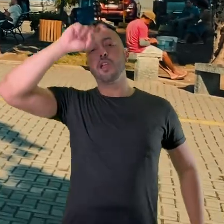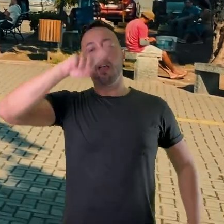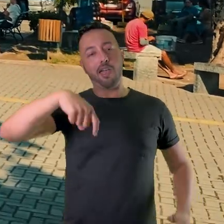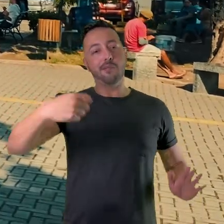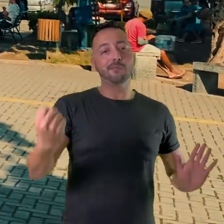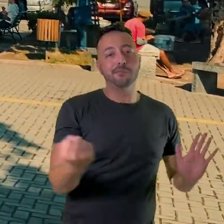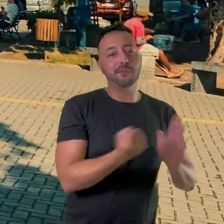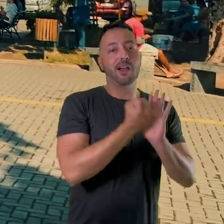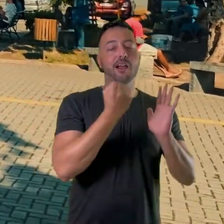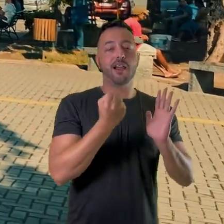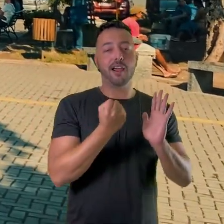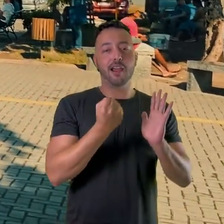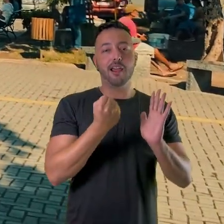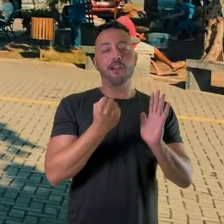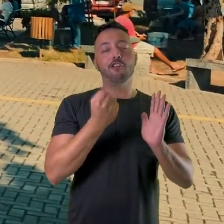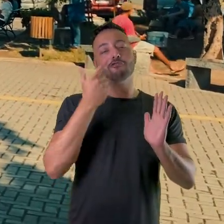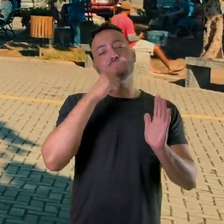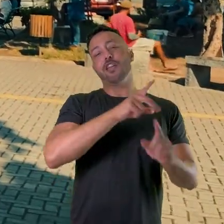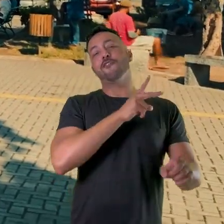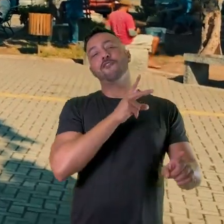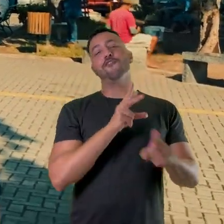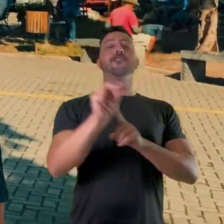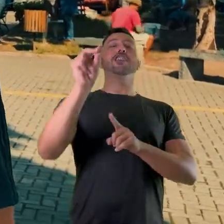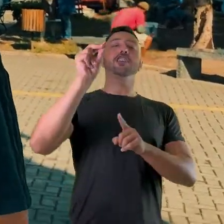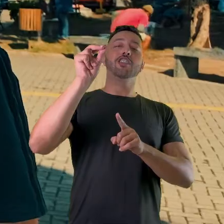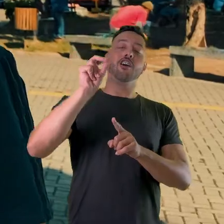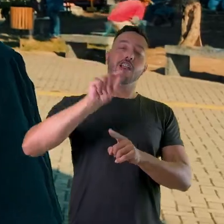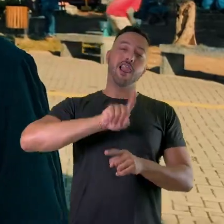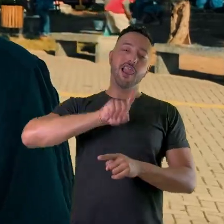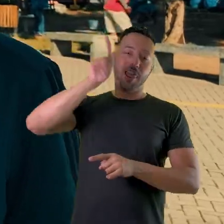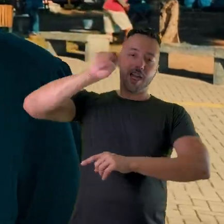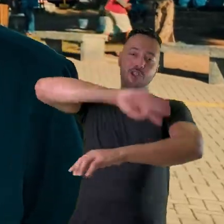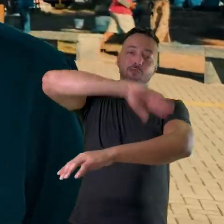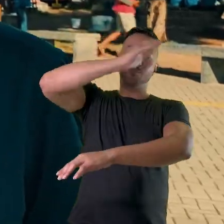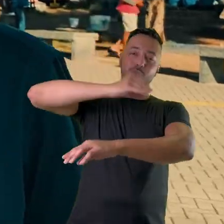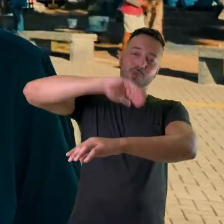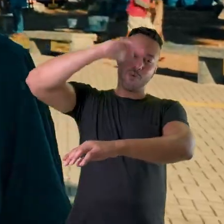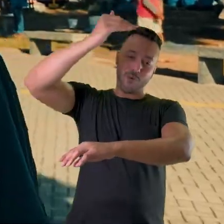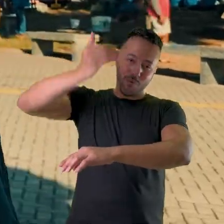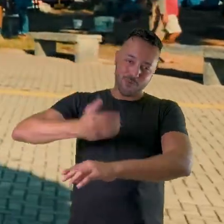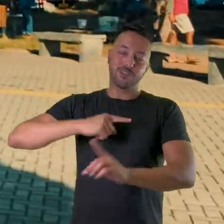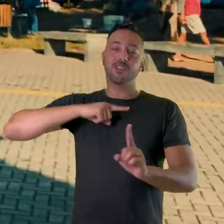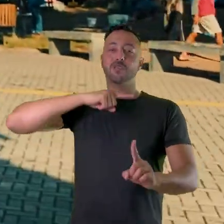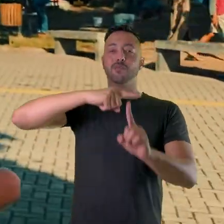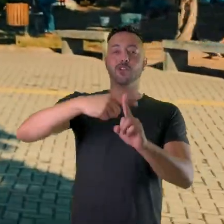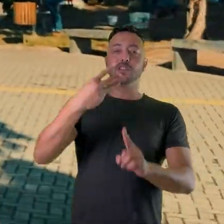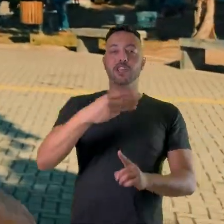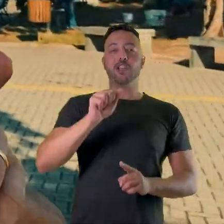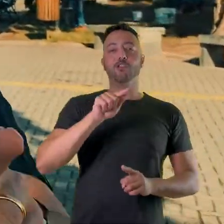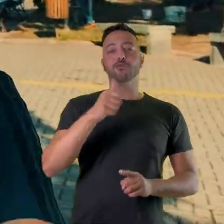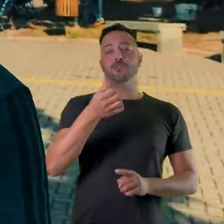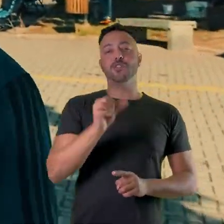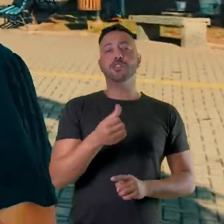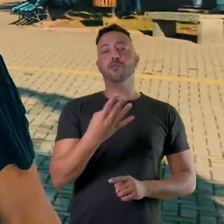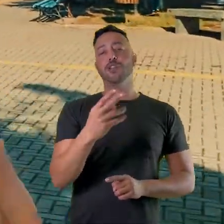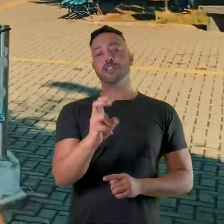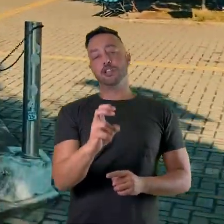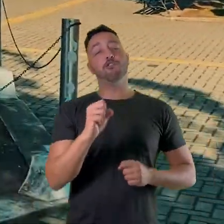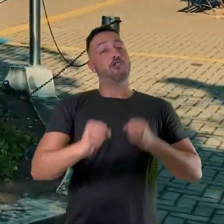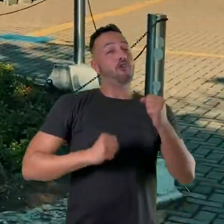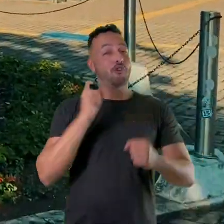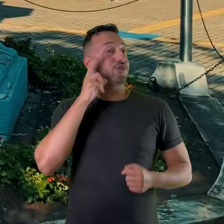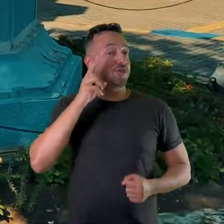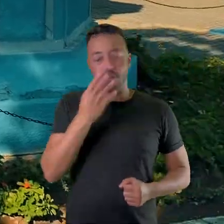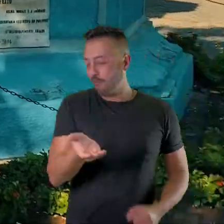a épica vitória lá no Monte das Tabocas, em 3 de agosto de 1645. Mais uma corridinha com